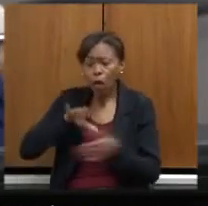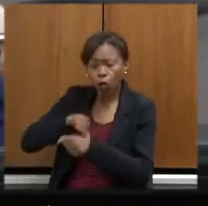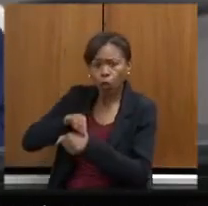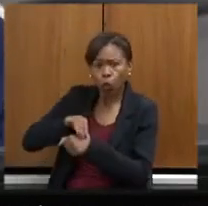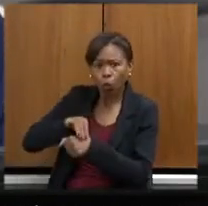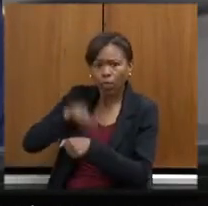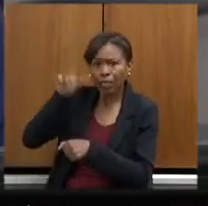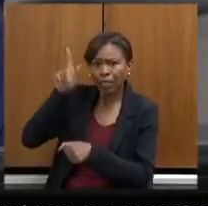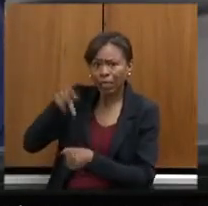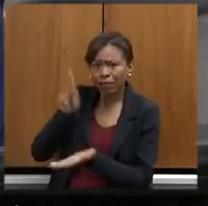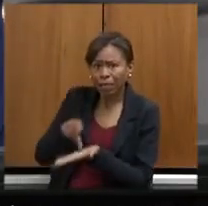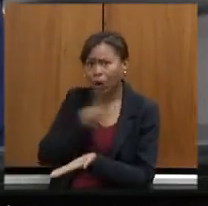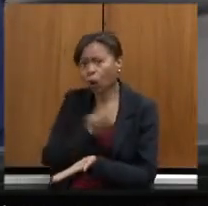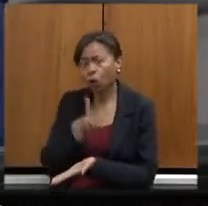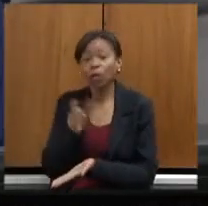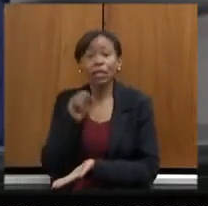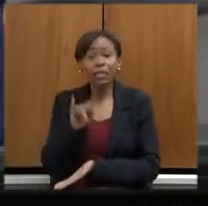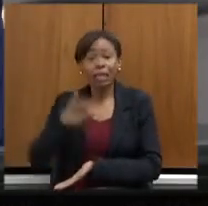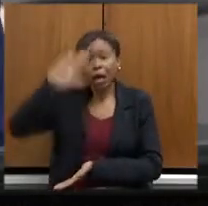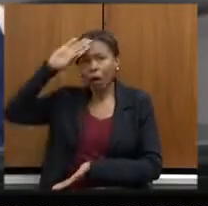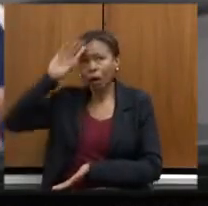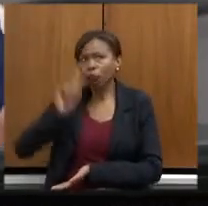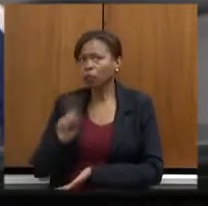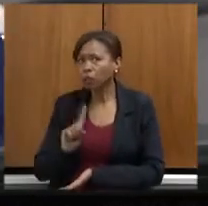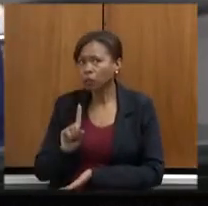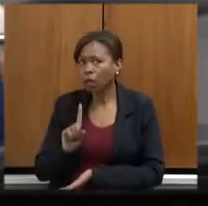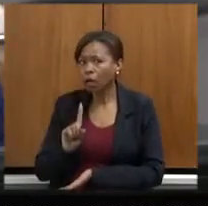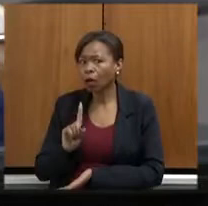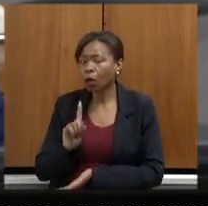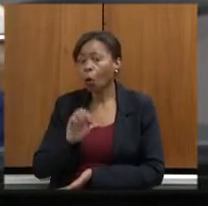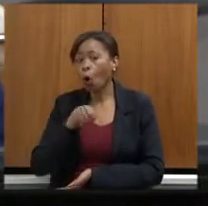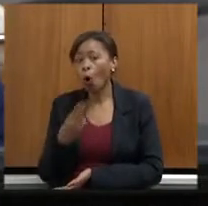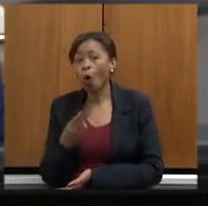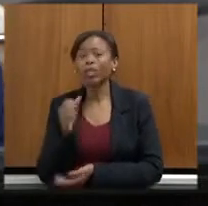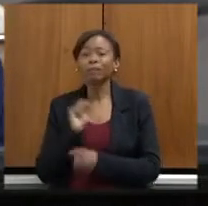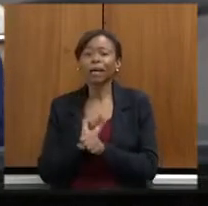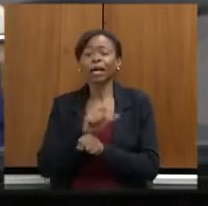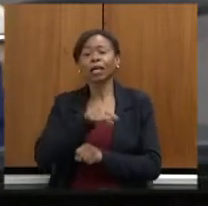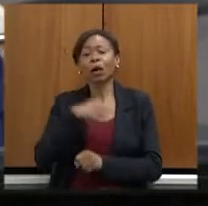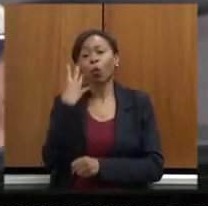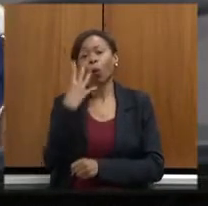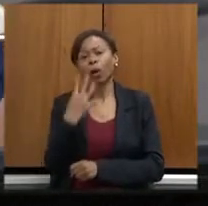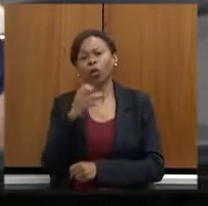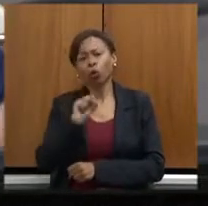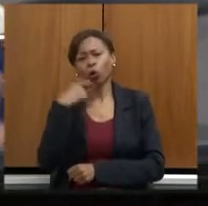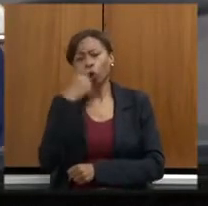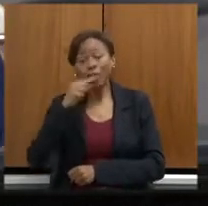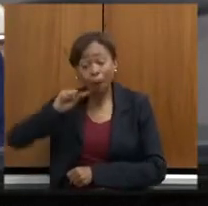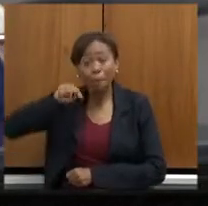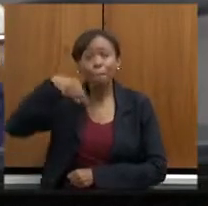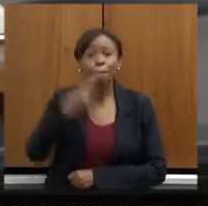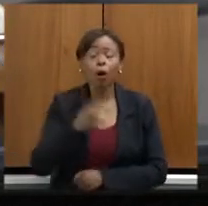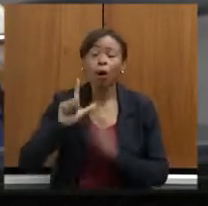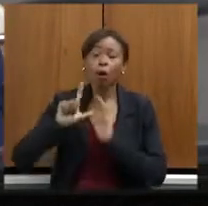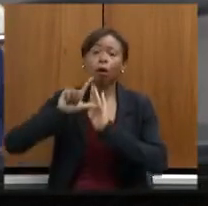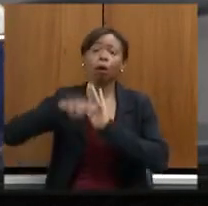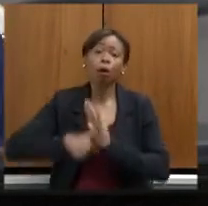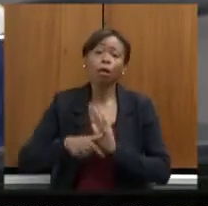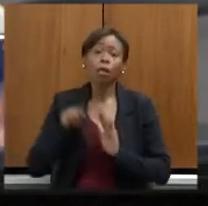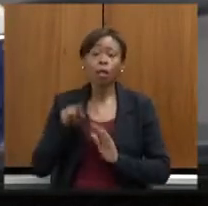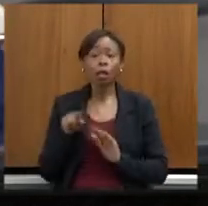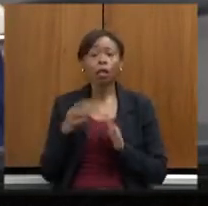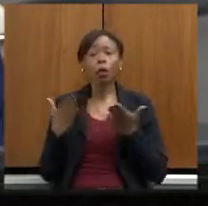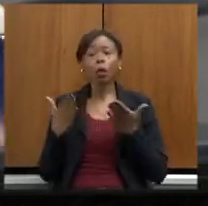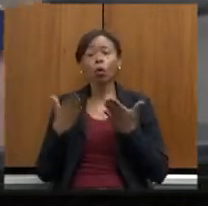inteiro e só sabe que nem aftosa quando o laudo vem 48 horas depois e esse apenas um frigorífico que tem 100 200 funcionários parado